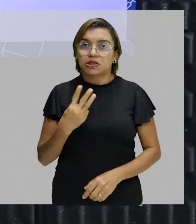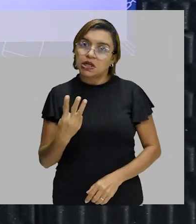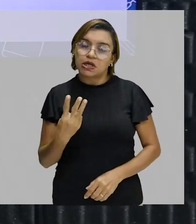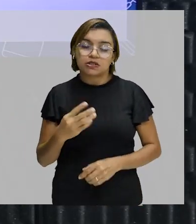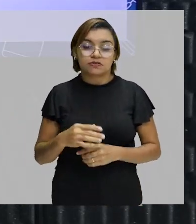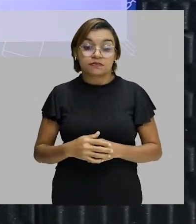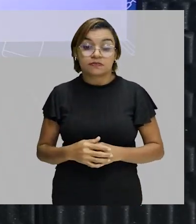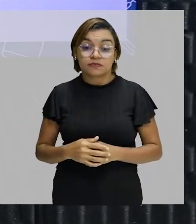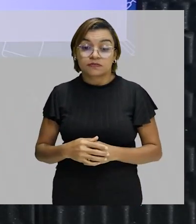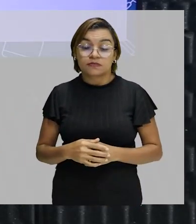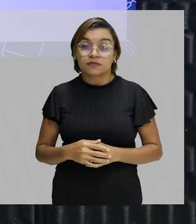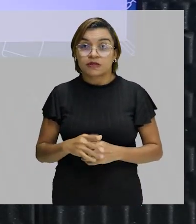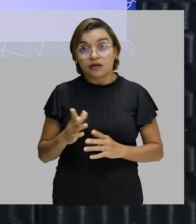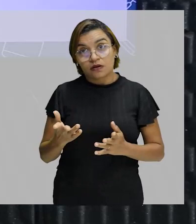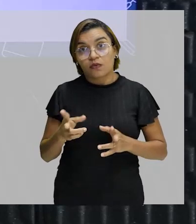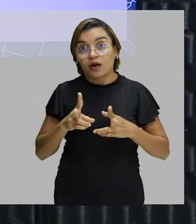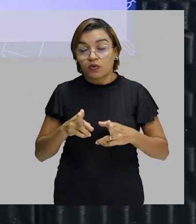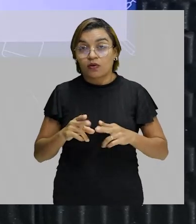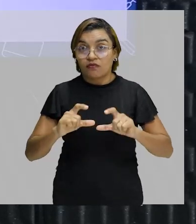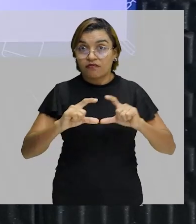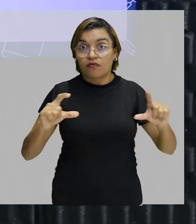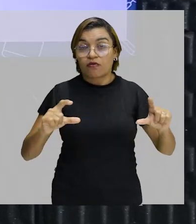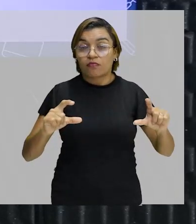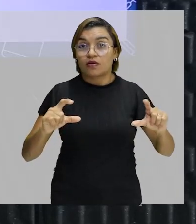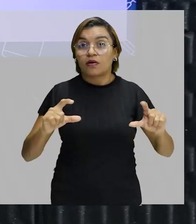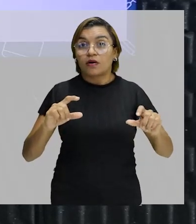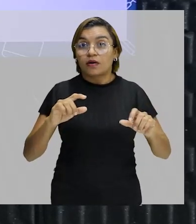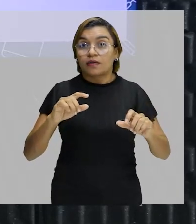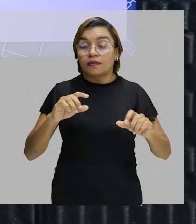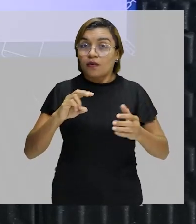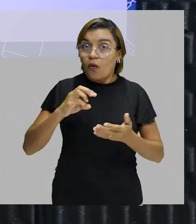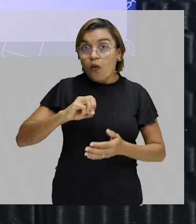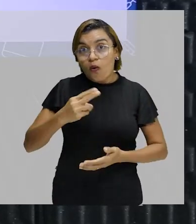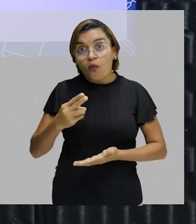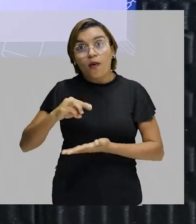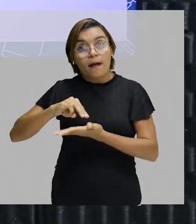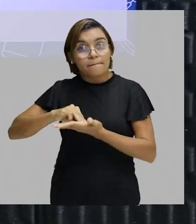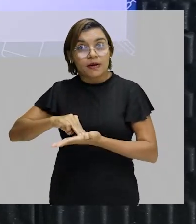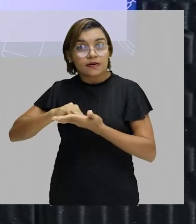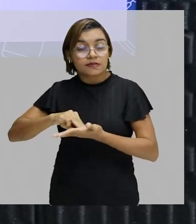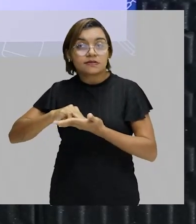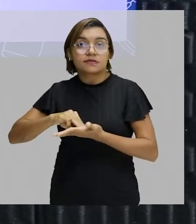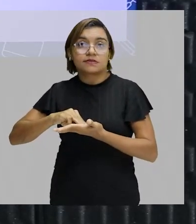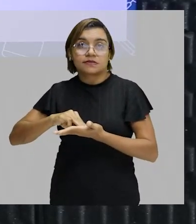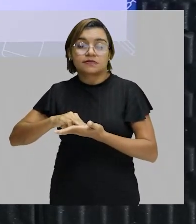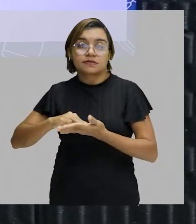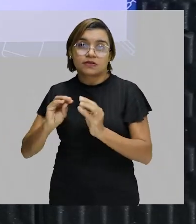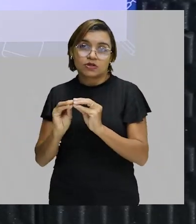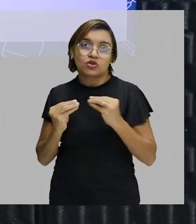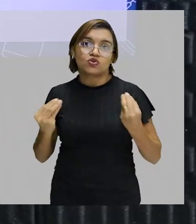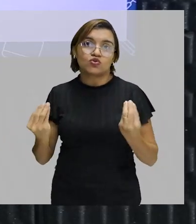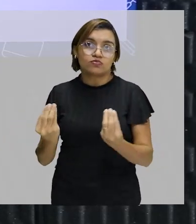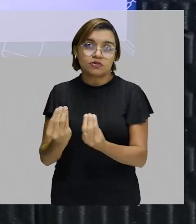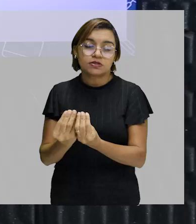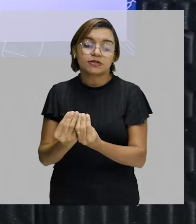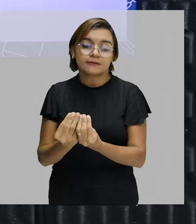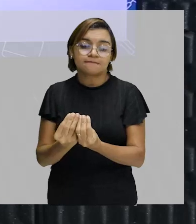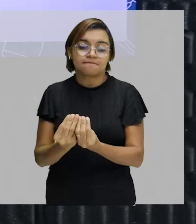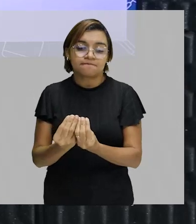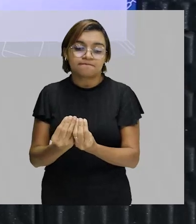ser igual à fórmula molecular ou à massa molar da substância.